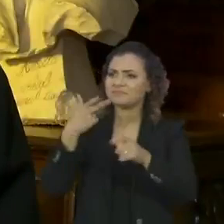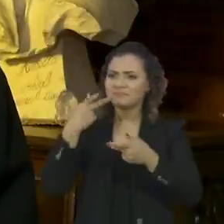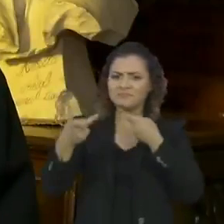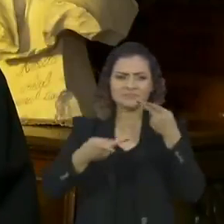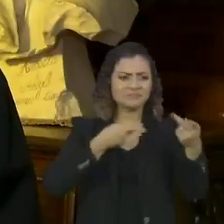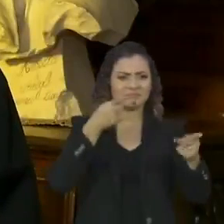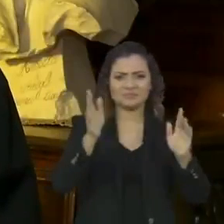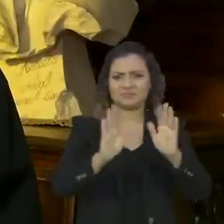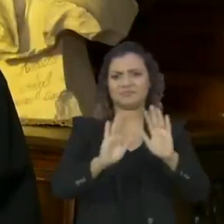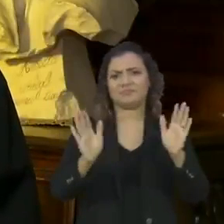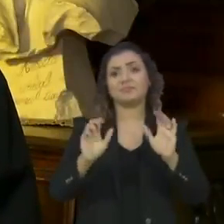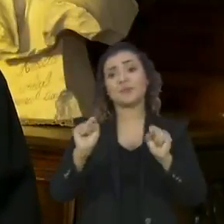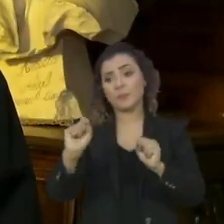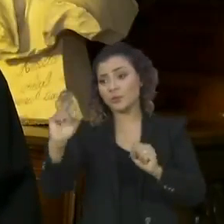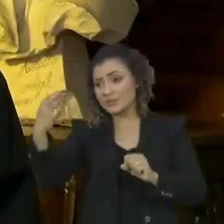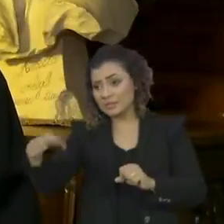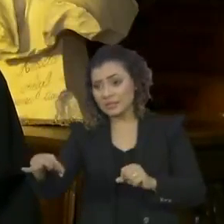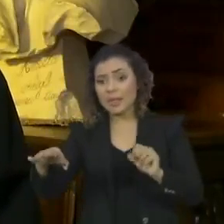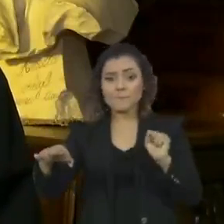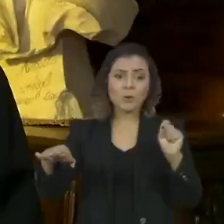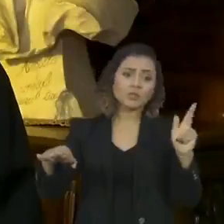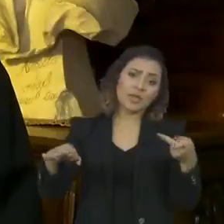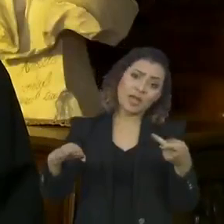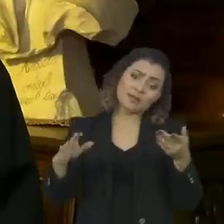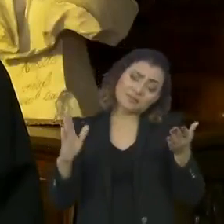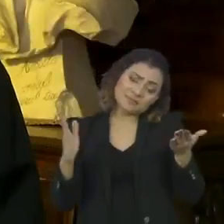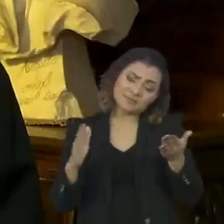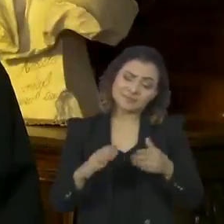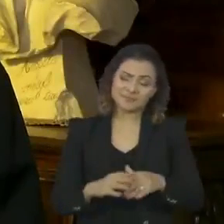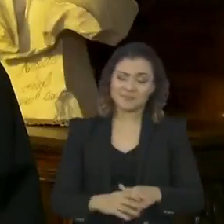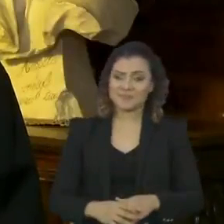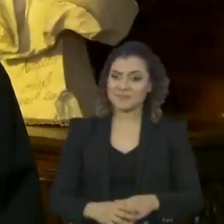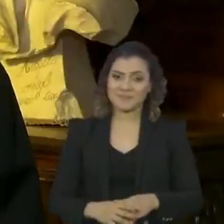olha, podem acertar como podem errar. Né?